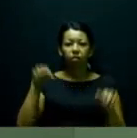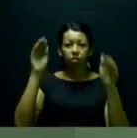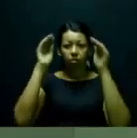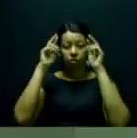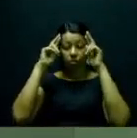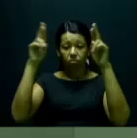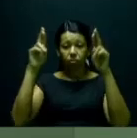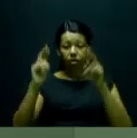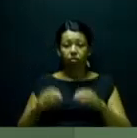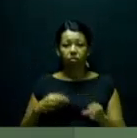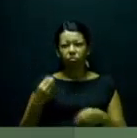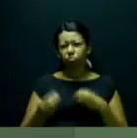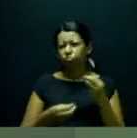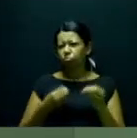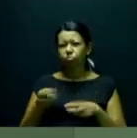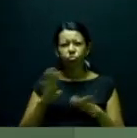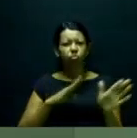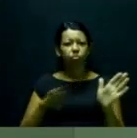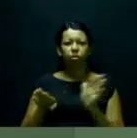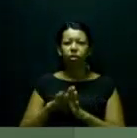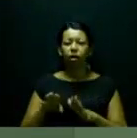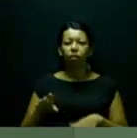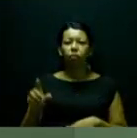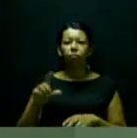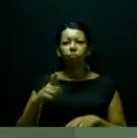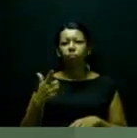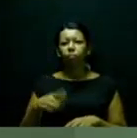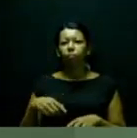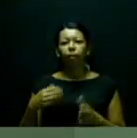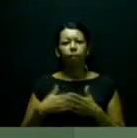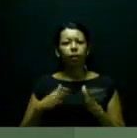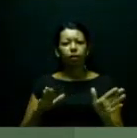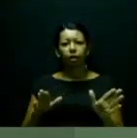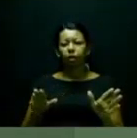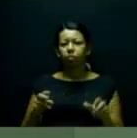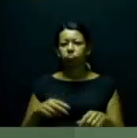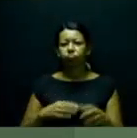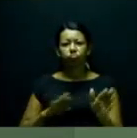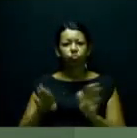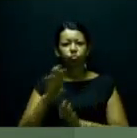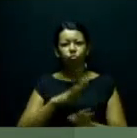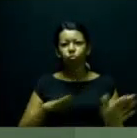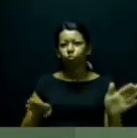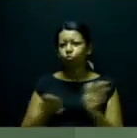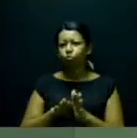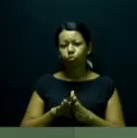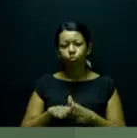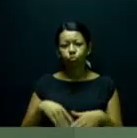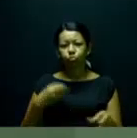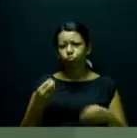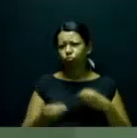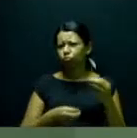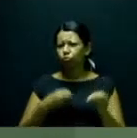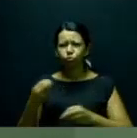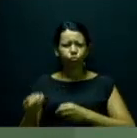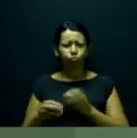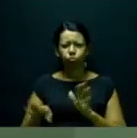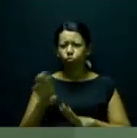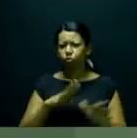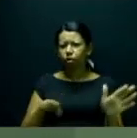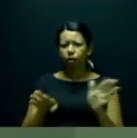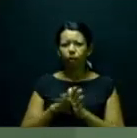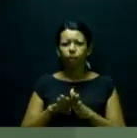uma bagunça generalizada, mas não é uma bagunça nem o setor, perderam o controle, né? Perderam o controle de tudo, né? A bagunça é